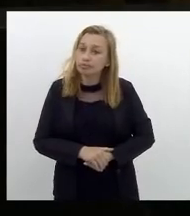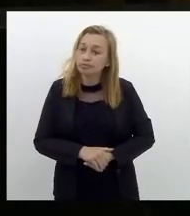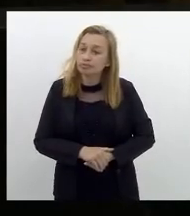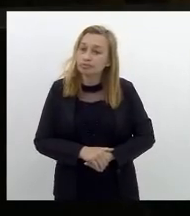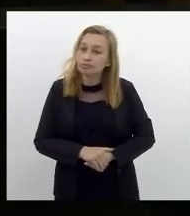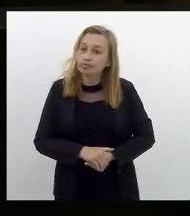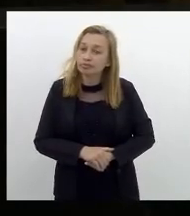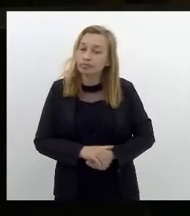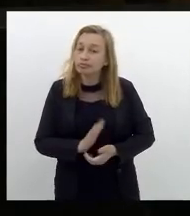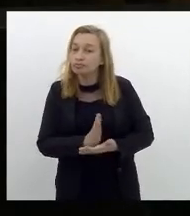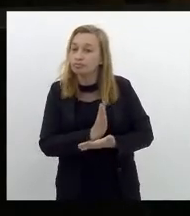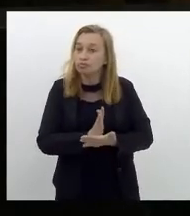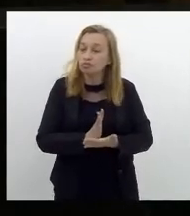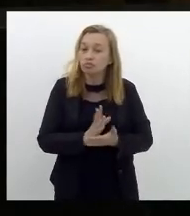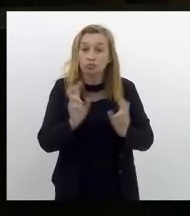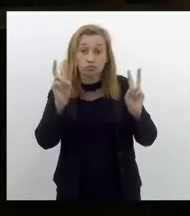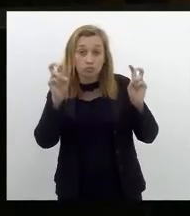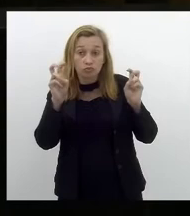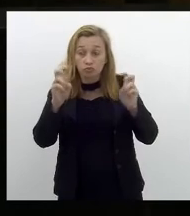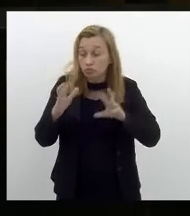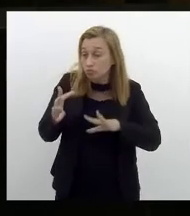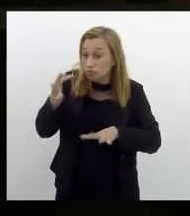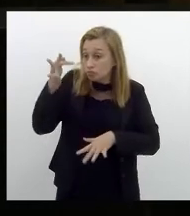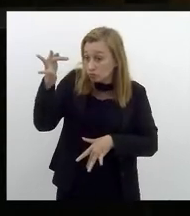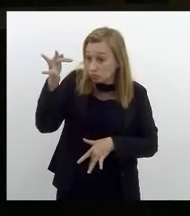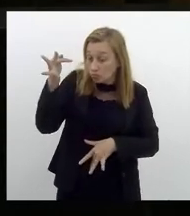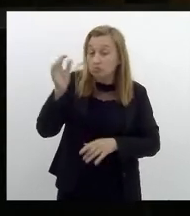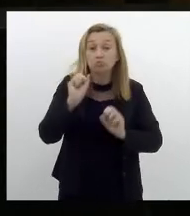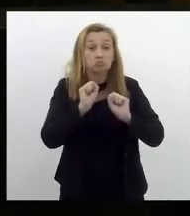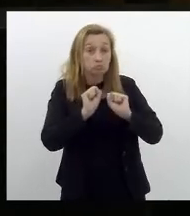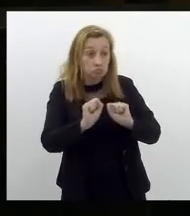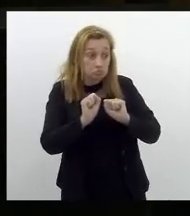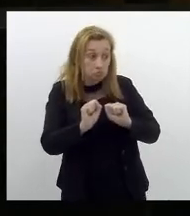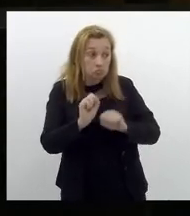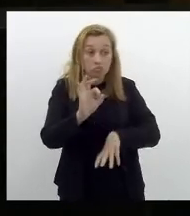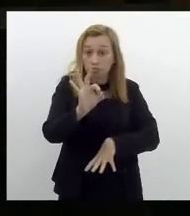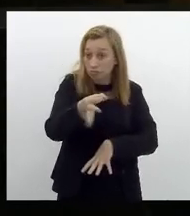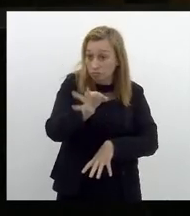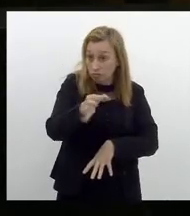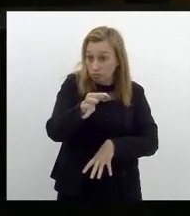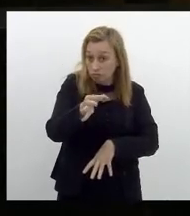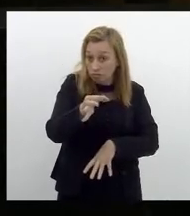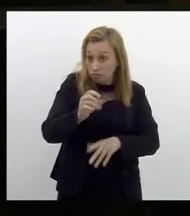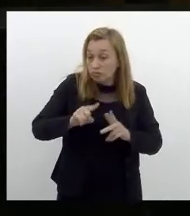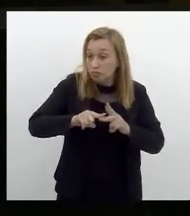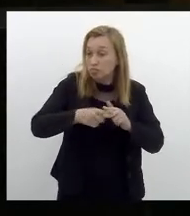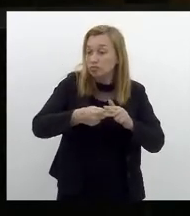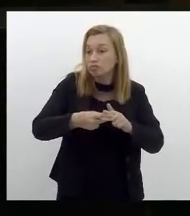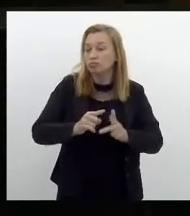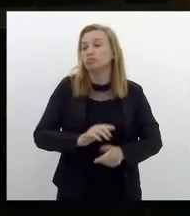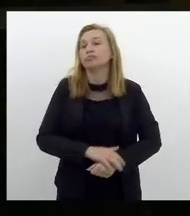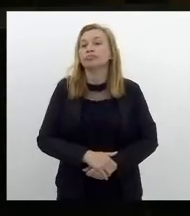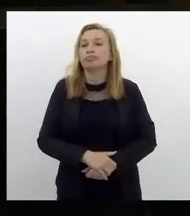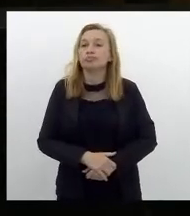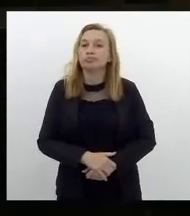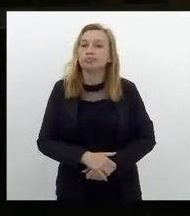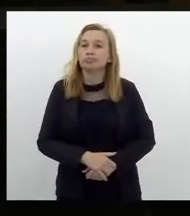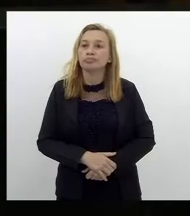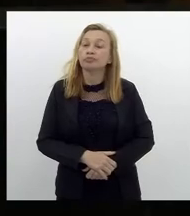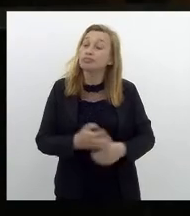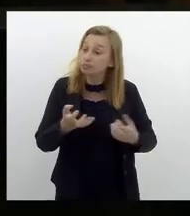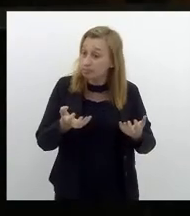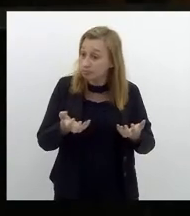alguma questão que, num futuro, possa, inclusive, ser corrigida. E